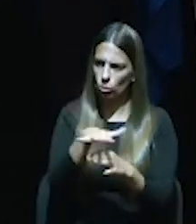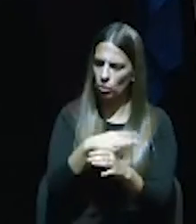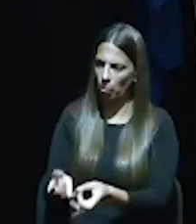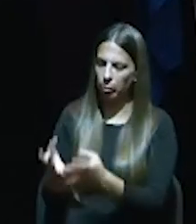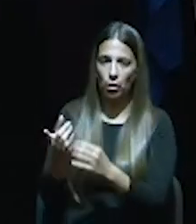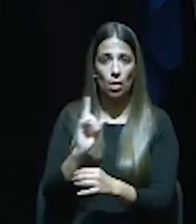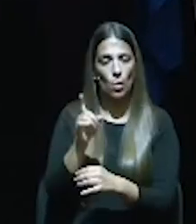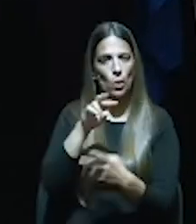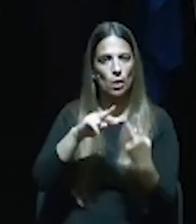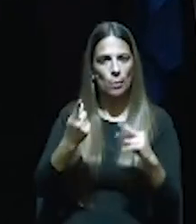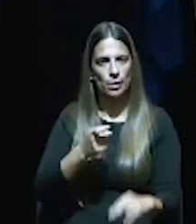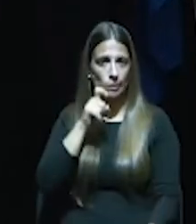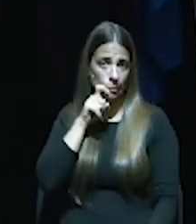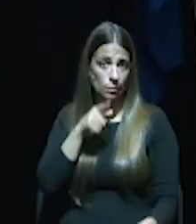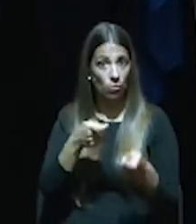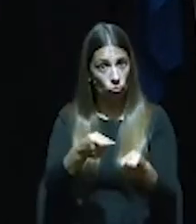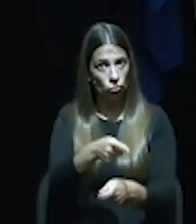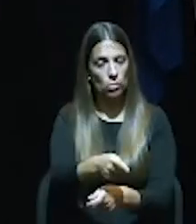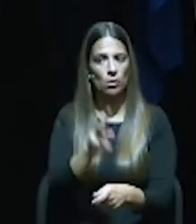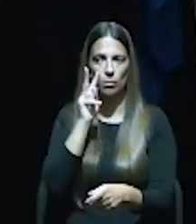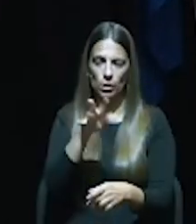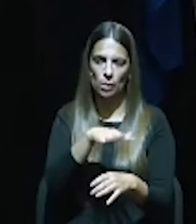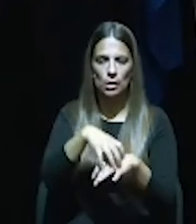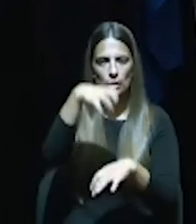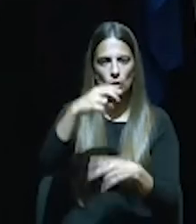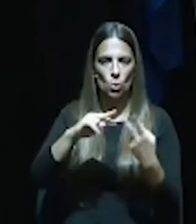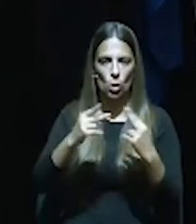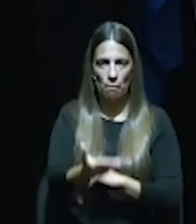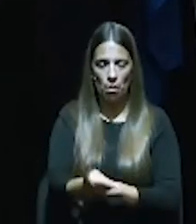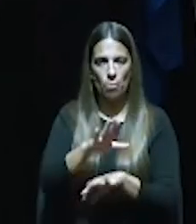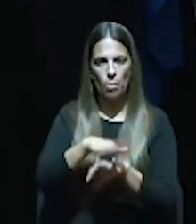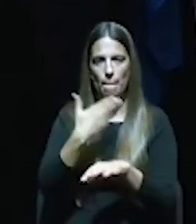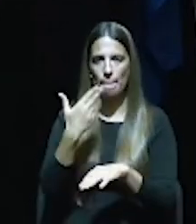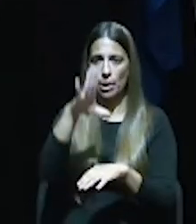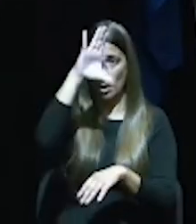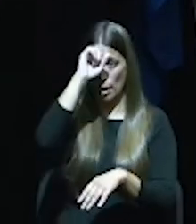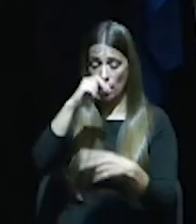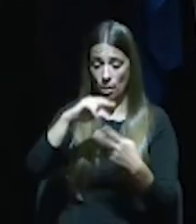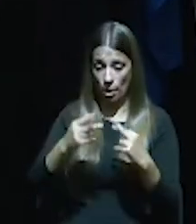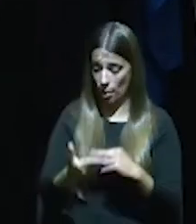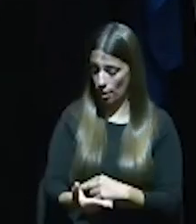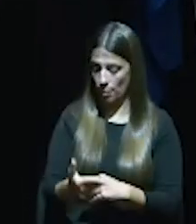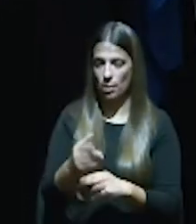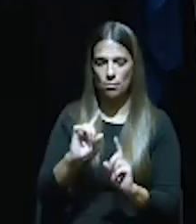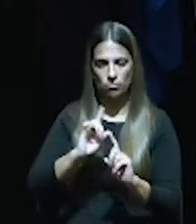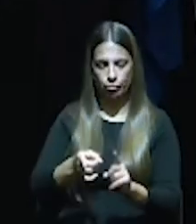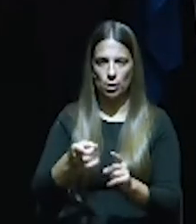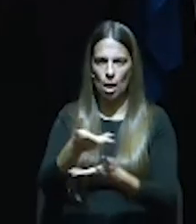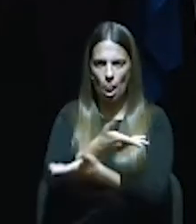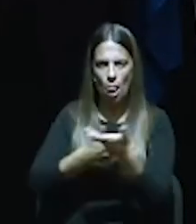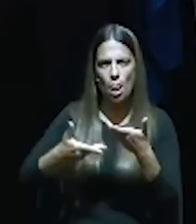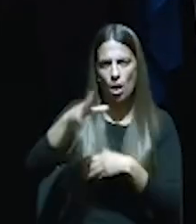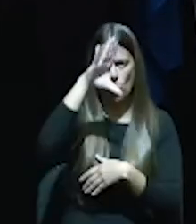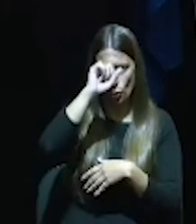deve preservar e nele investir. Olhemos para o património público. E por isso pedimos ao Executivo que inicie de imediato os contactos com o